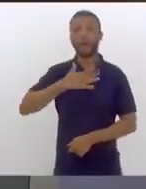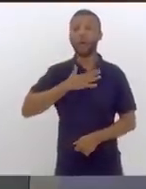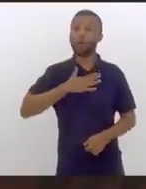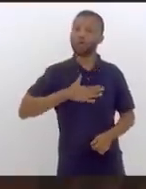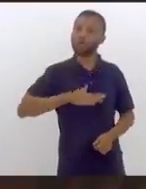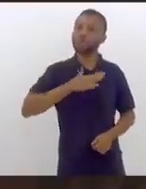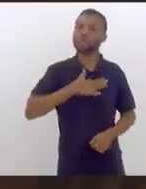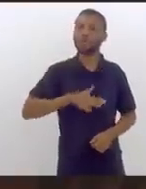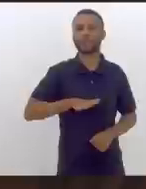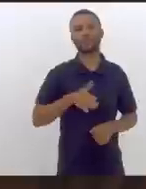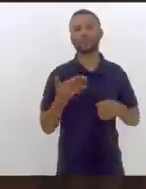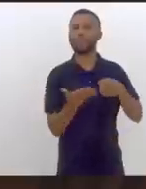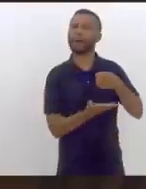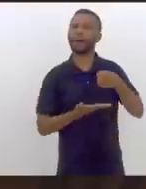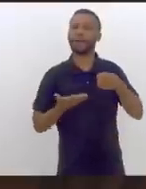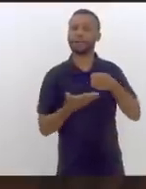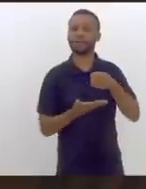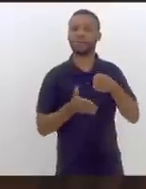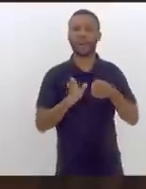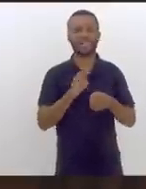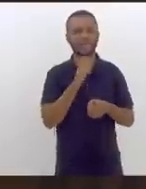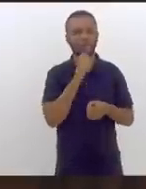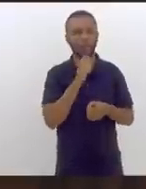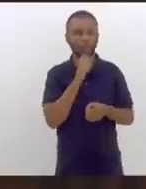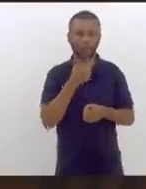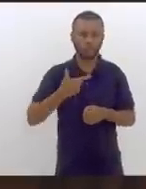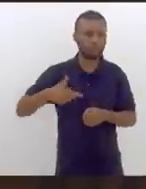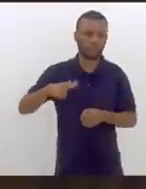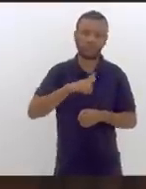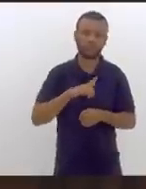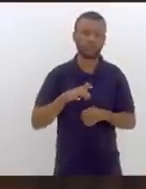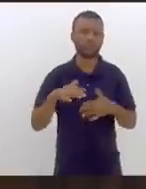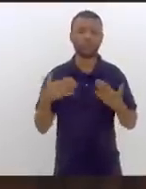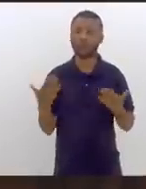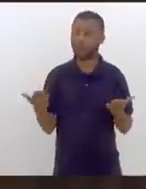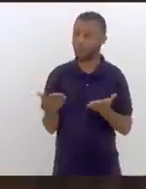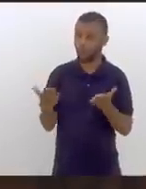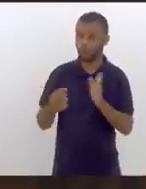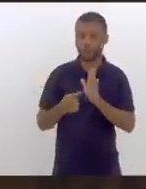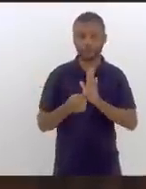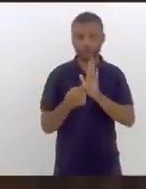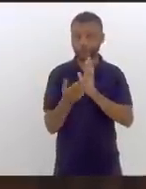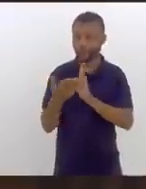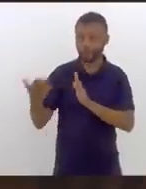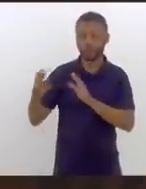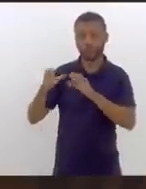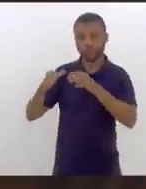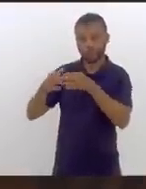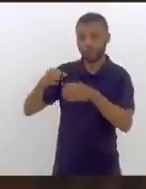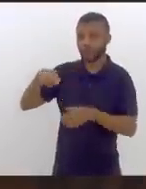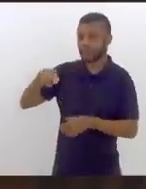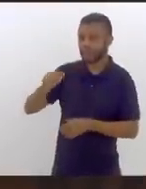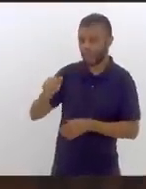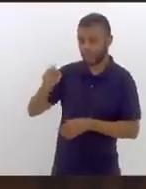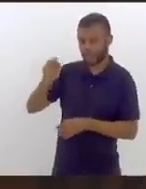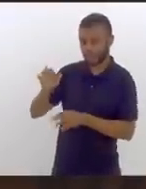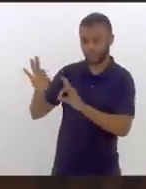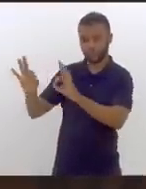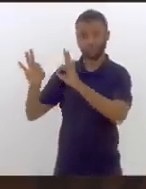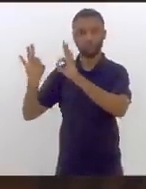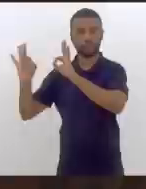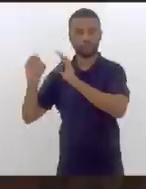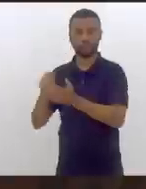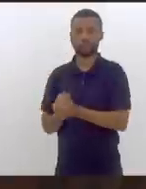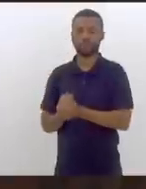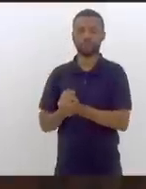descanso mínimo e não temos Então hoje foi apresentado aqui pelos natas uma escala tanto para o ex Comandante Coronel